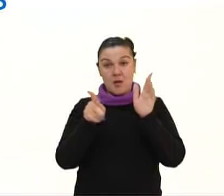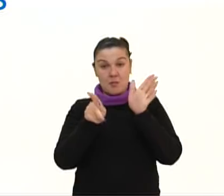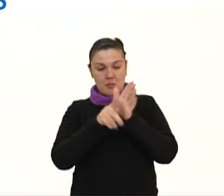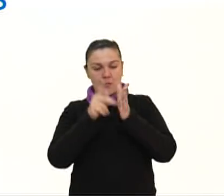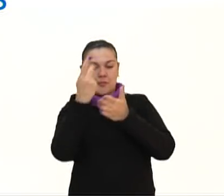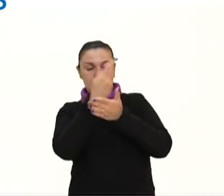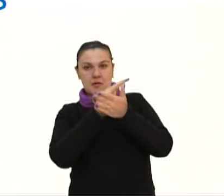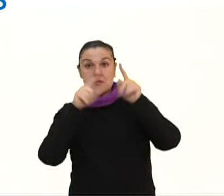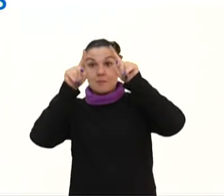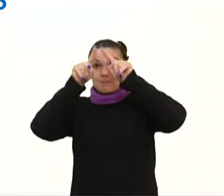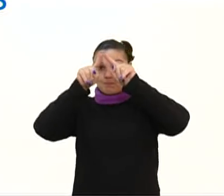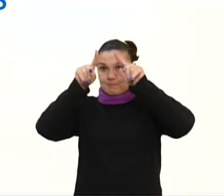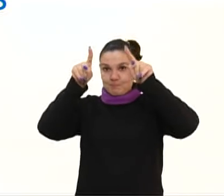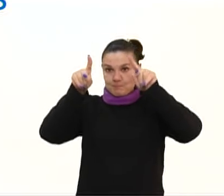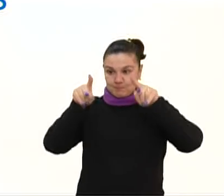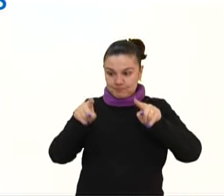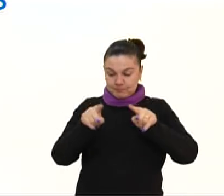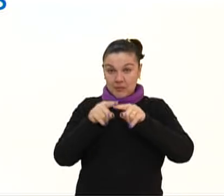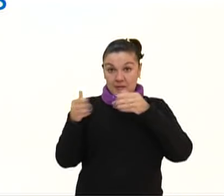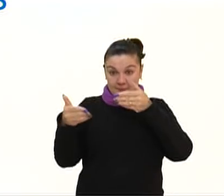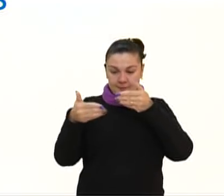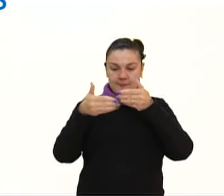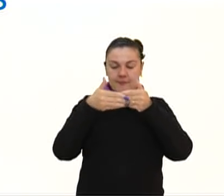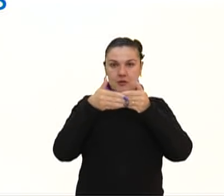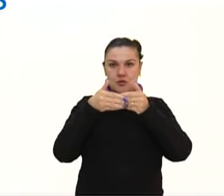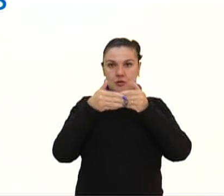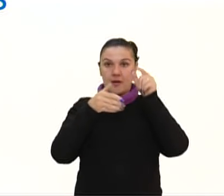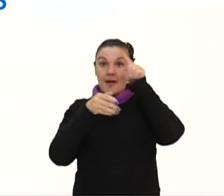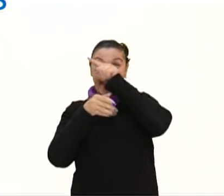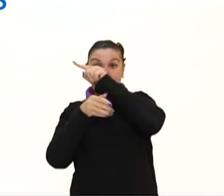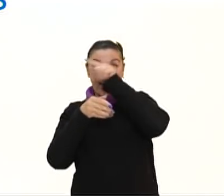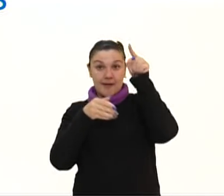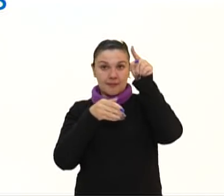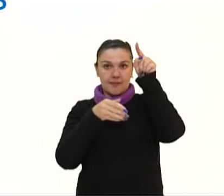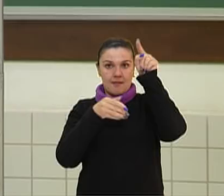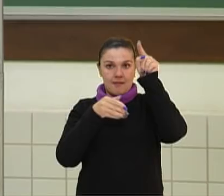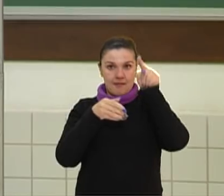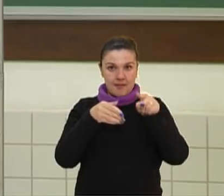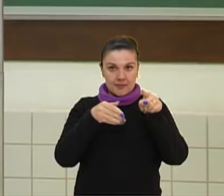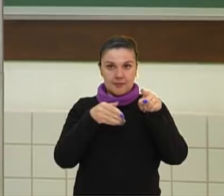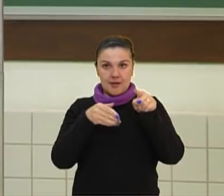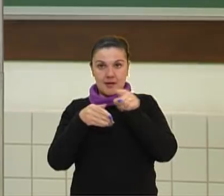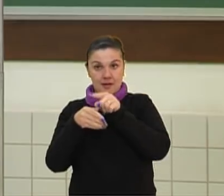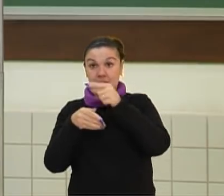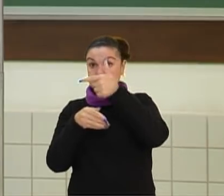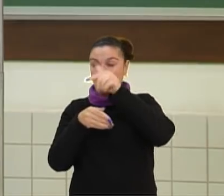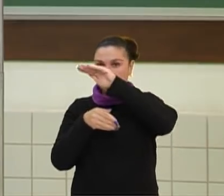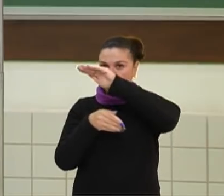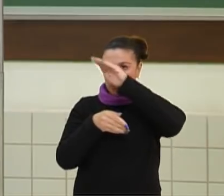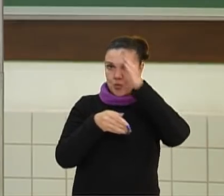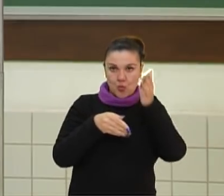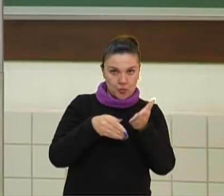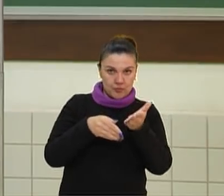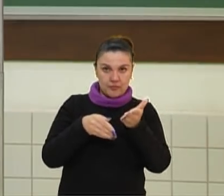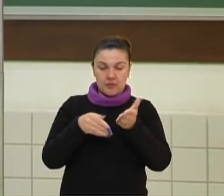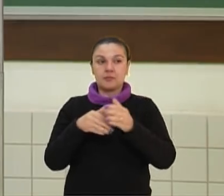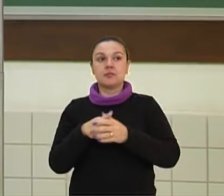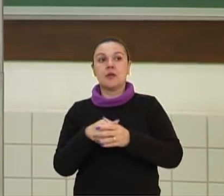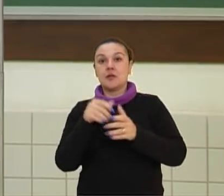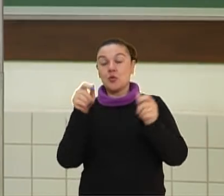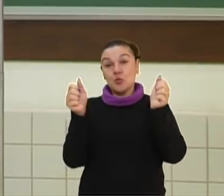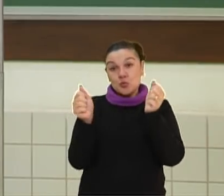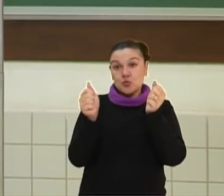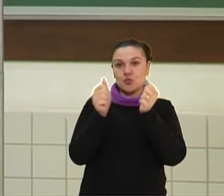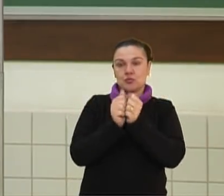bidimensionais, fechadas, formadas por segmentos de retas. Né? Então, esses segmentos de retas, quando nós unimos um